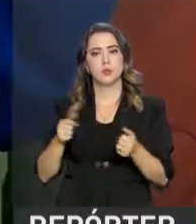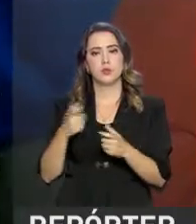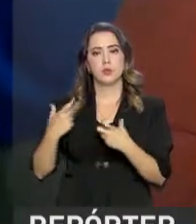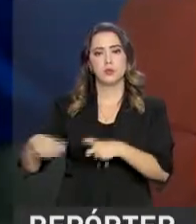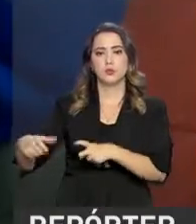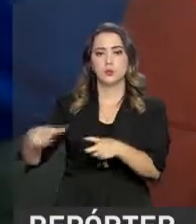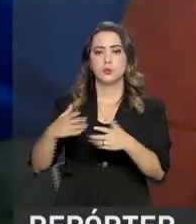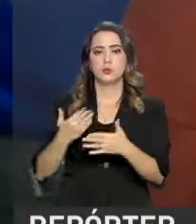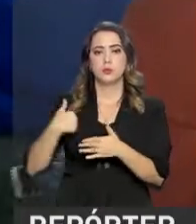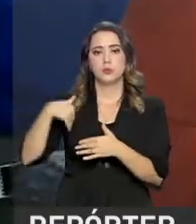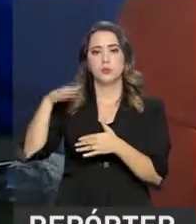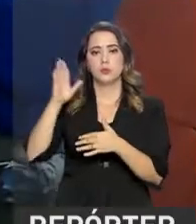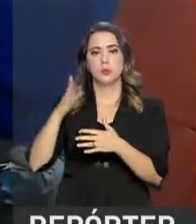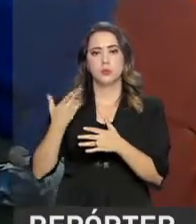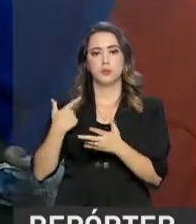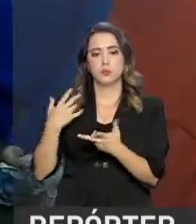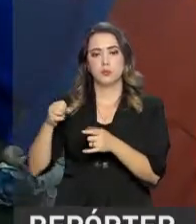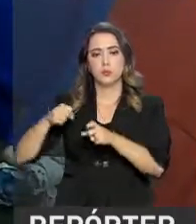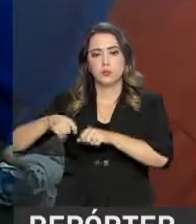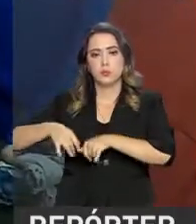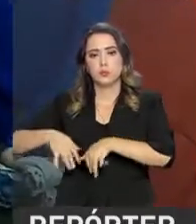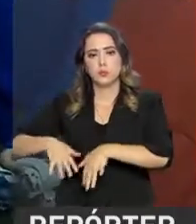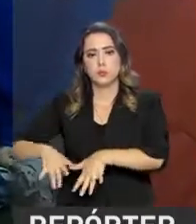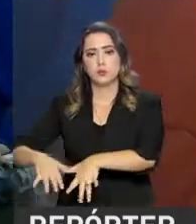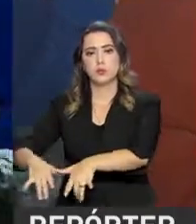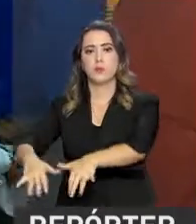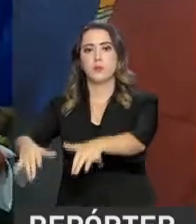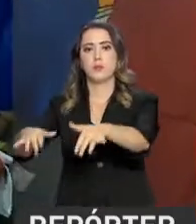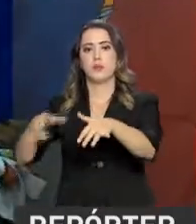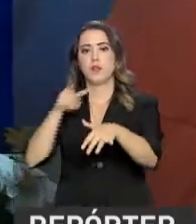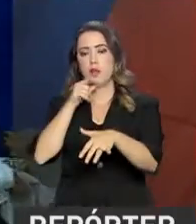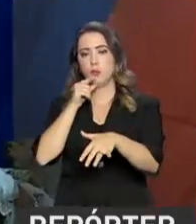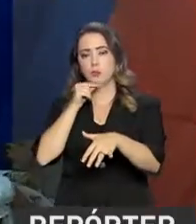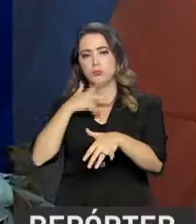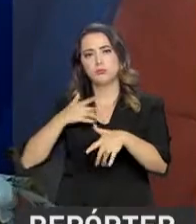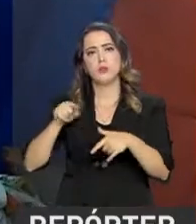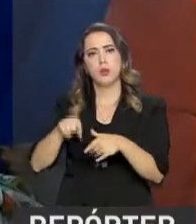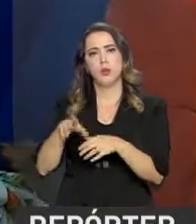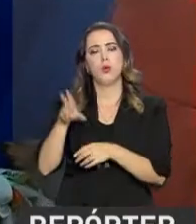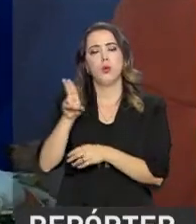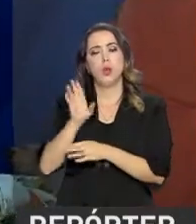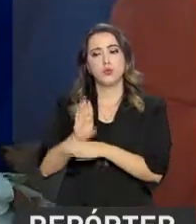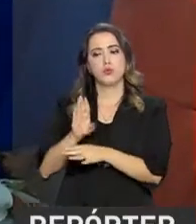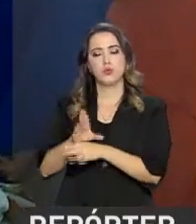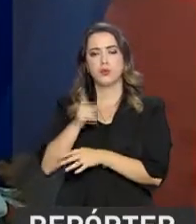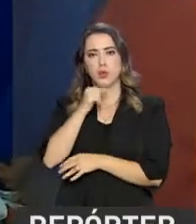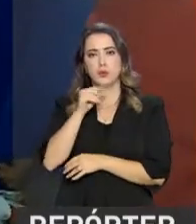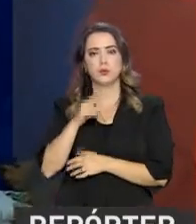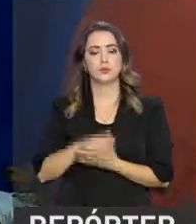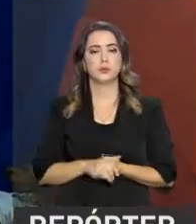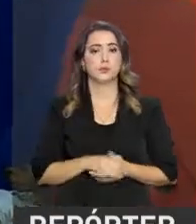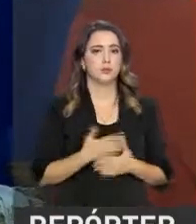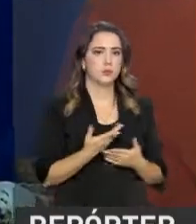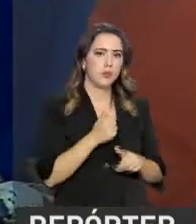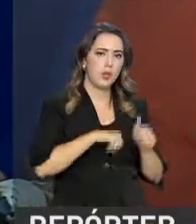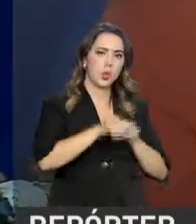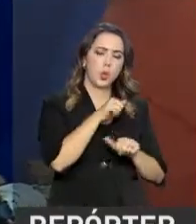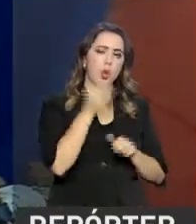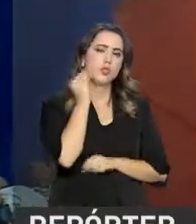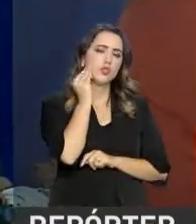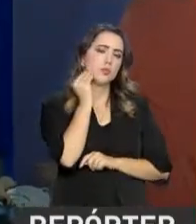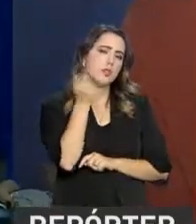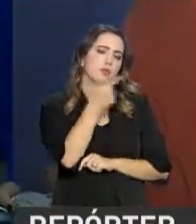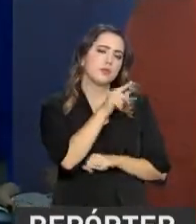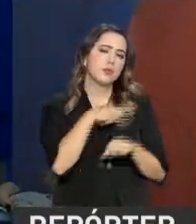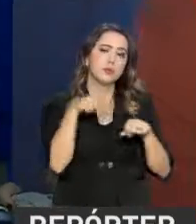reservação e com isso aumentar a infiltração dos lençóis freáticos. São uma série de benefícios que ele faz em relação à sociedade. Em relação à troca de experiências com